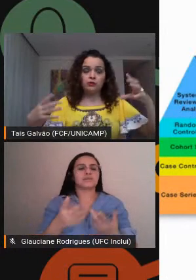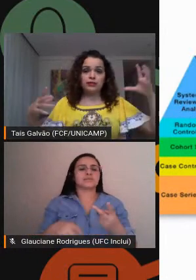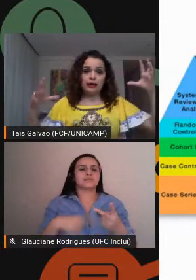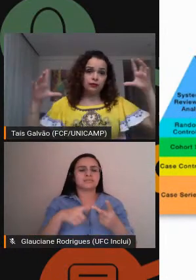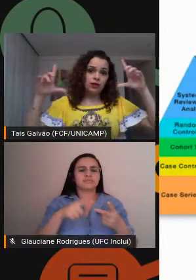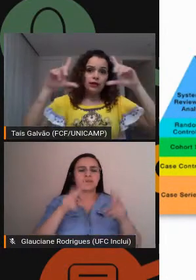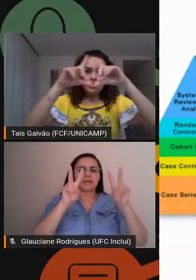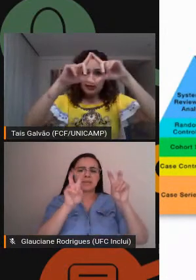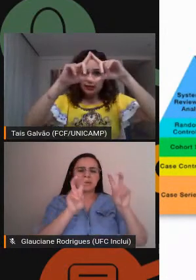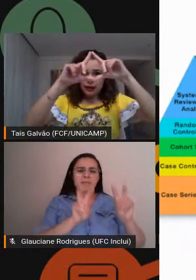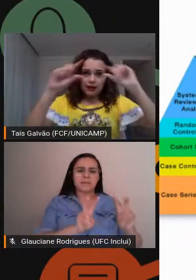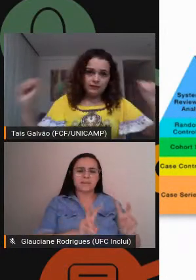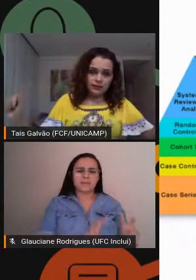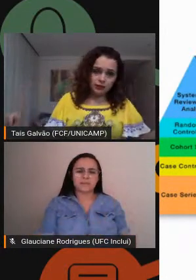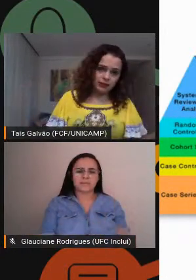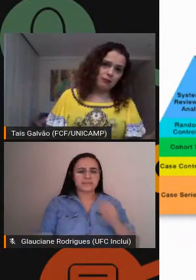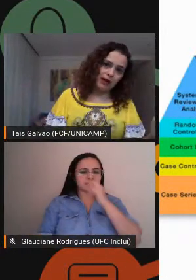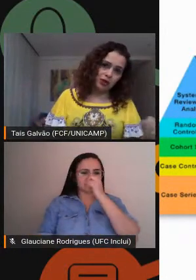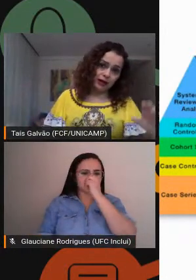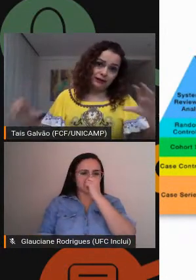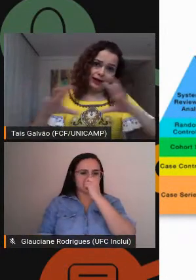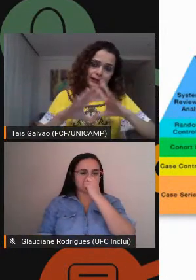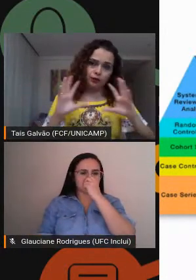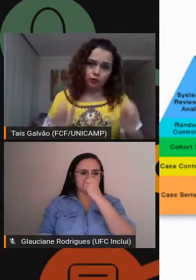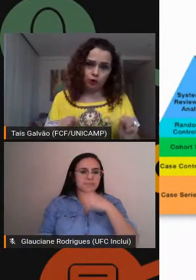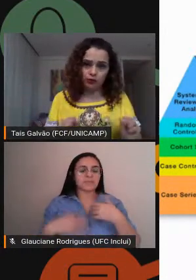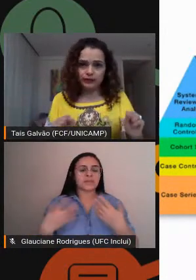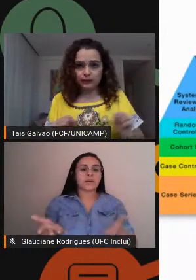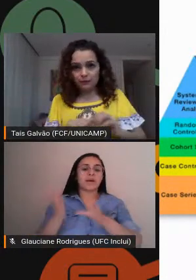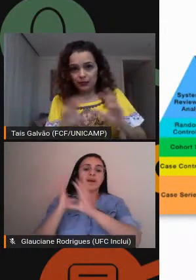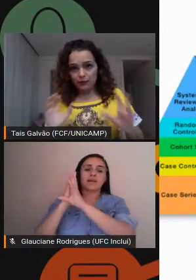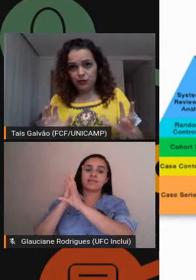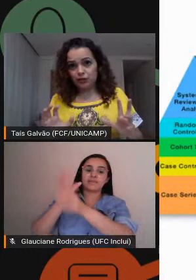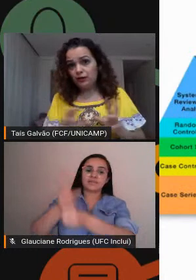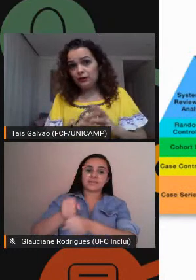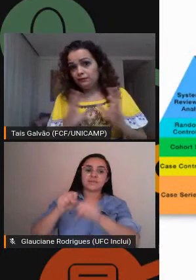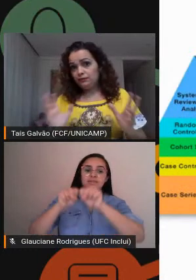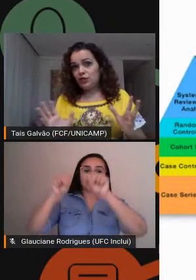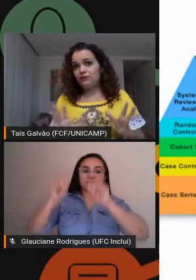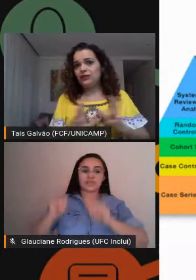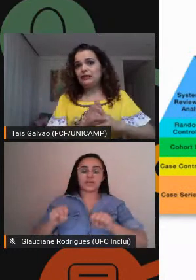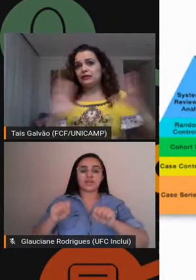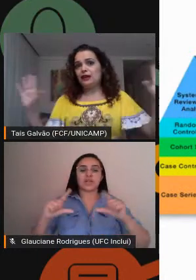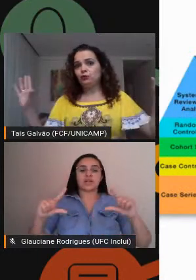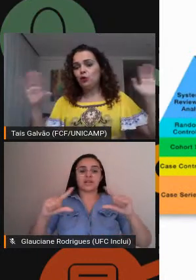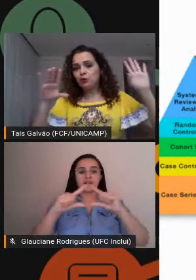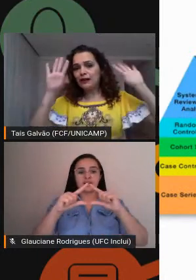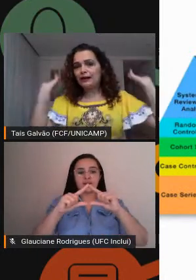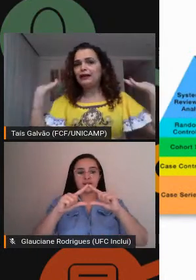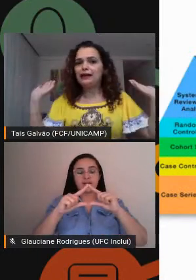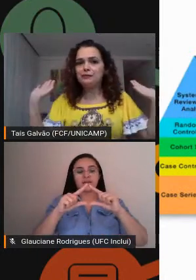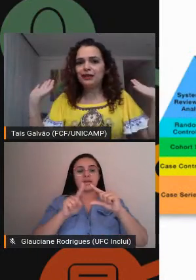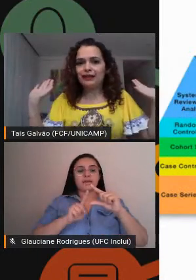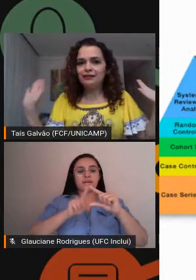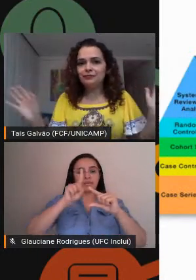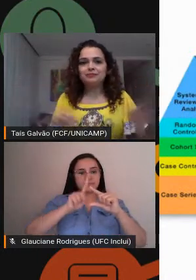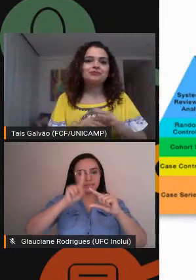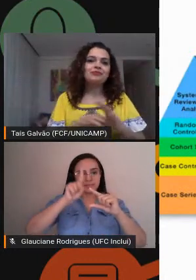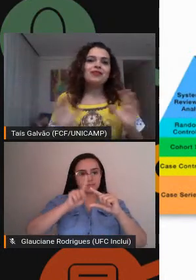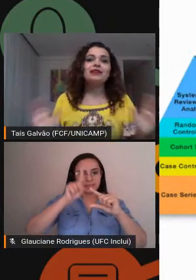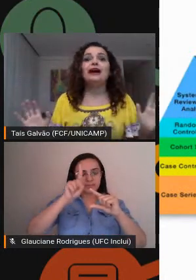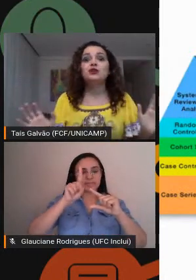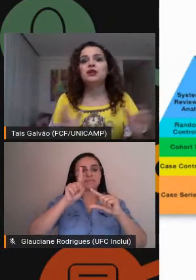clínico randomizado, e a revisão sistemática está ali no topo dessa pirâmide de evidência, né? O topo da cadeia